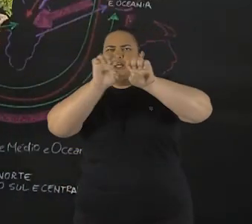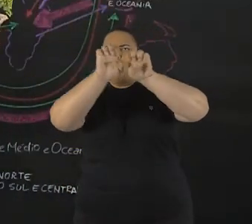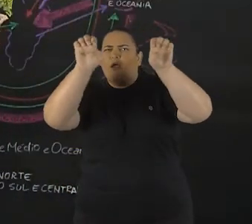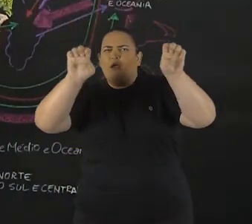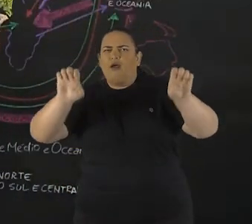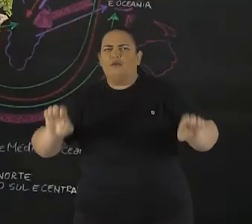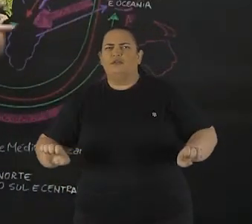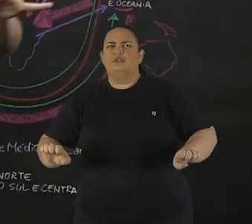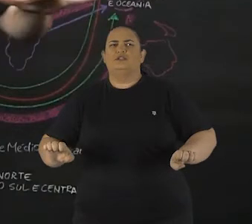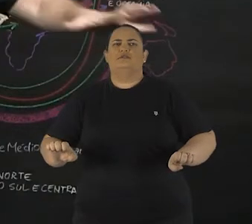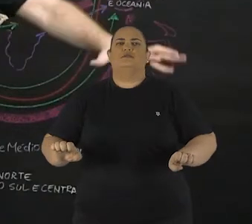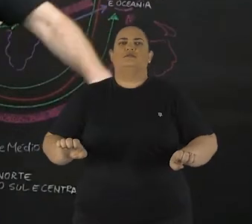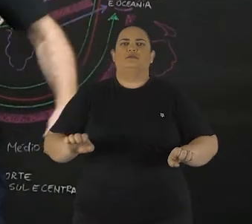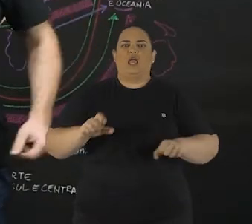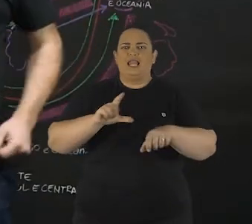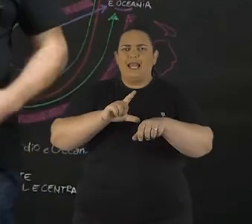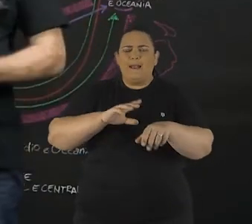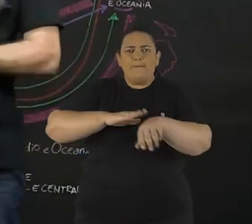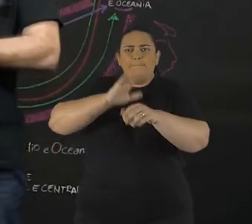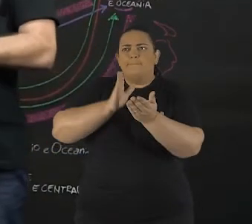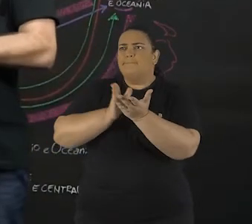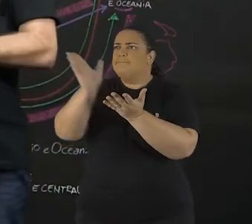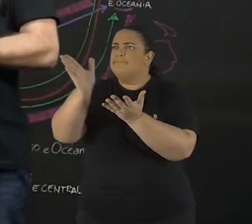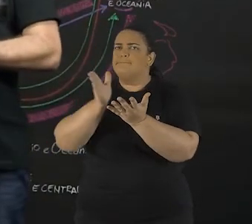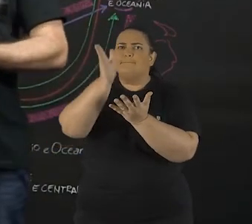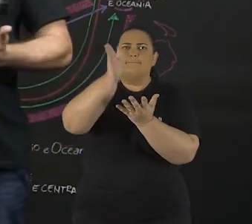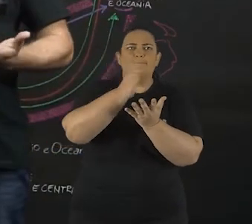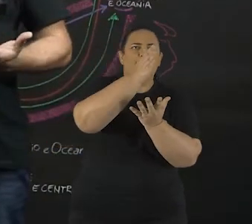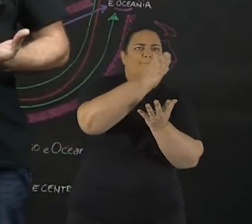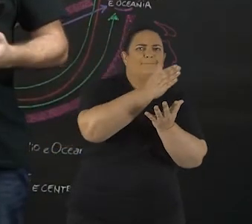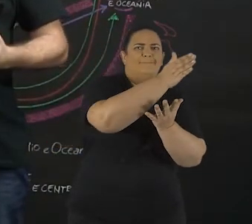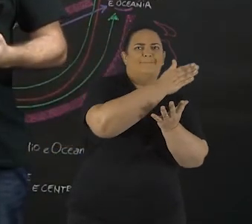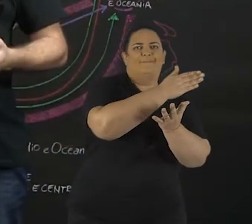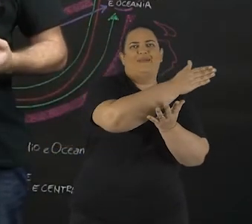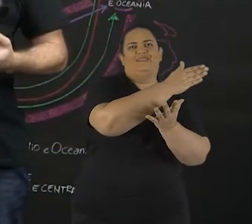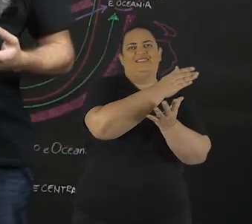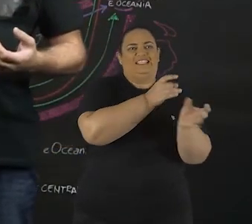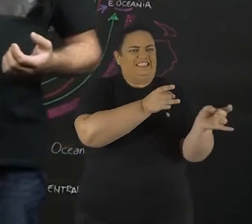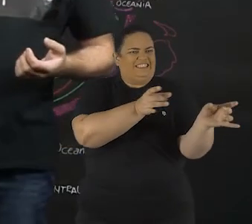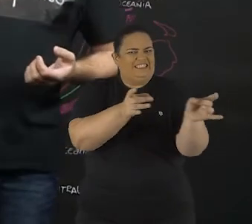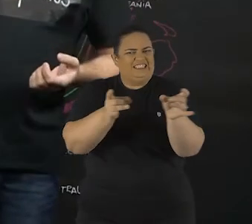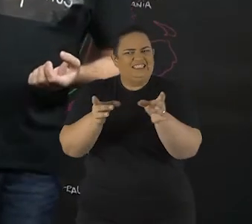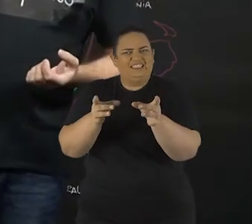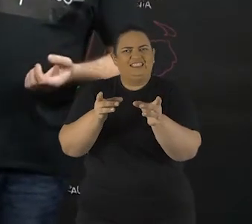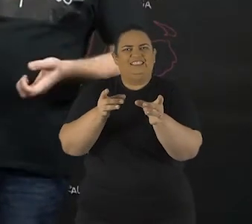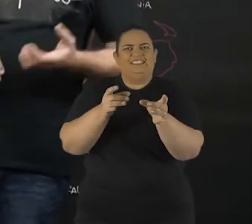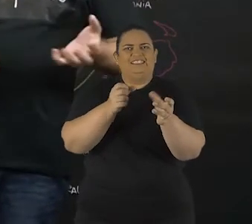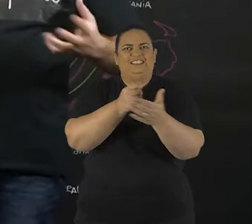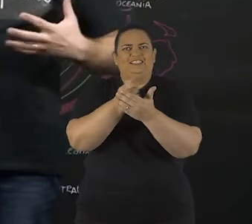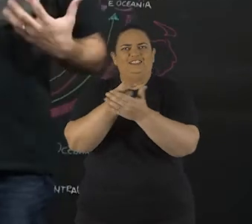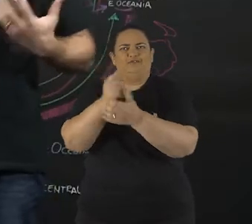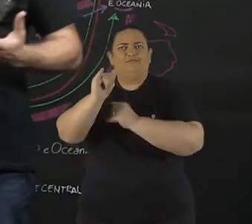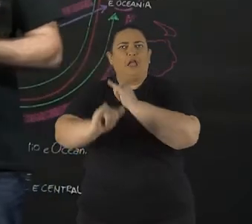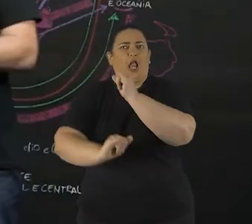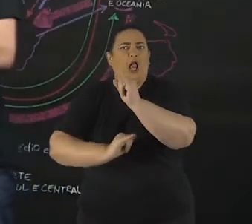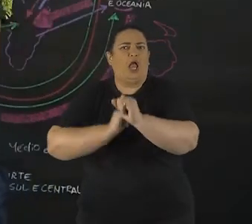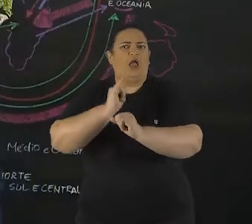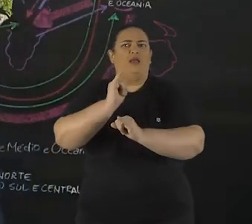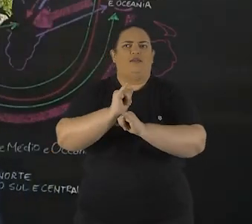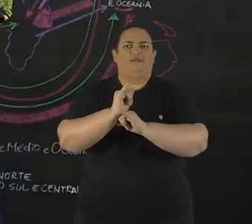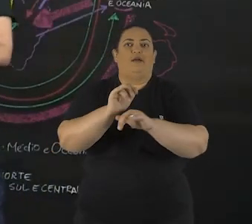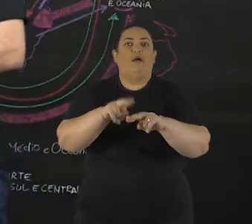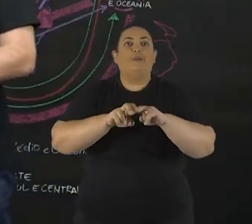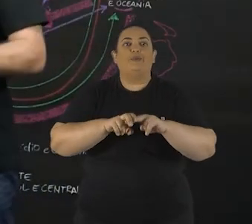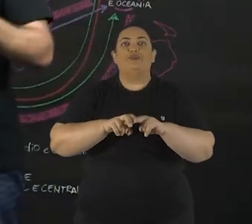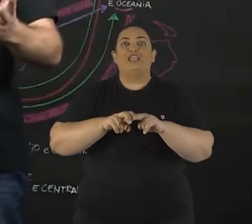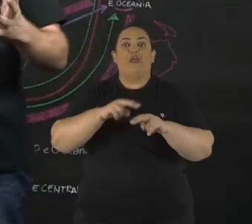mais ramificações para o comércio internacional, principalmente pela importação, devido à China ser um grande